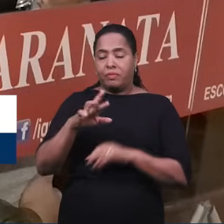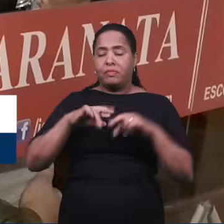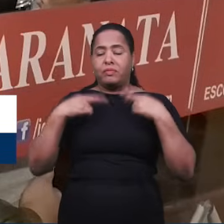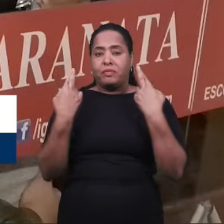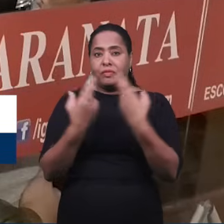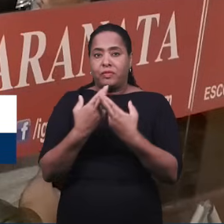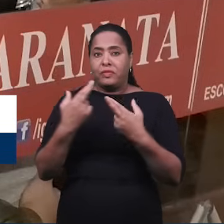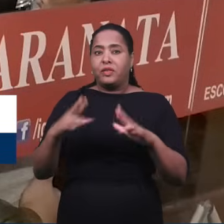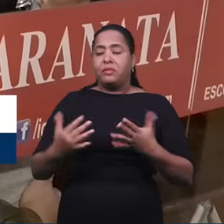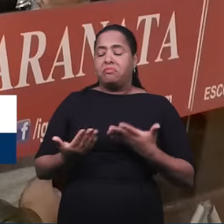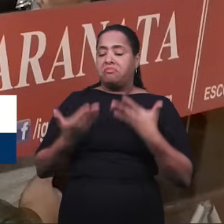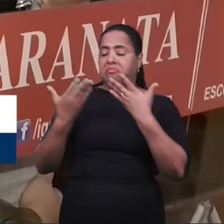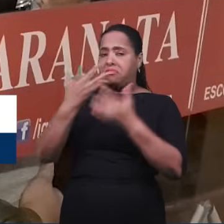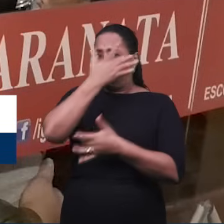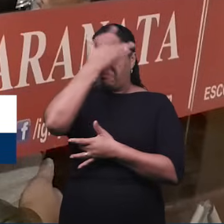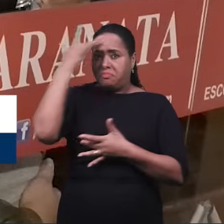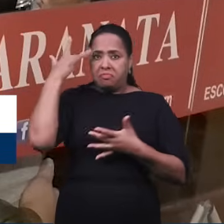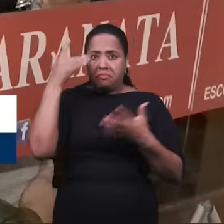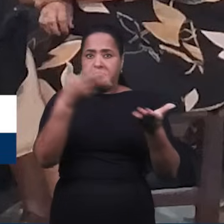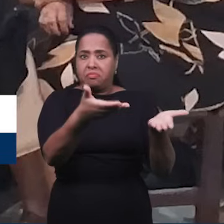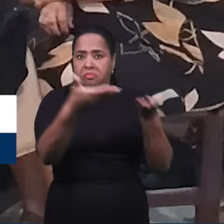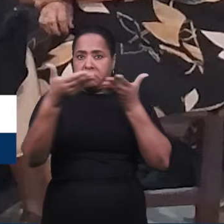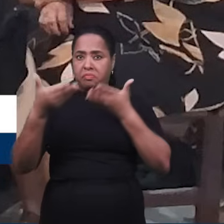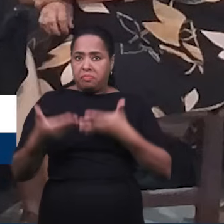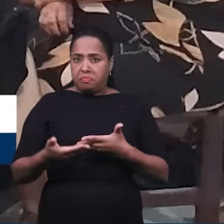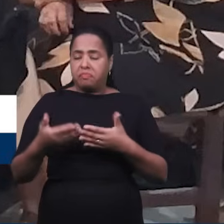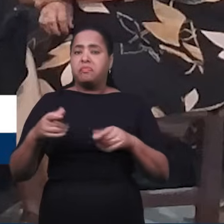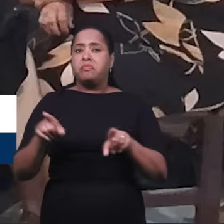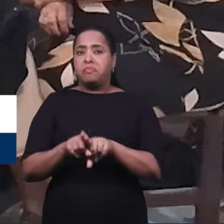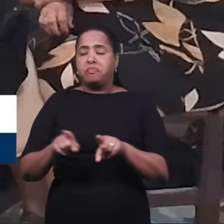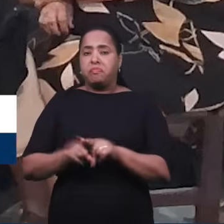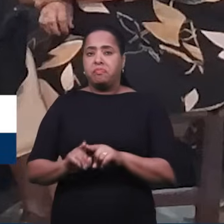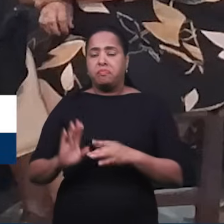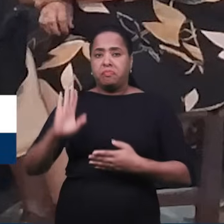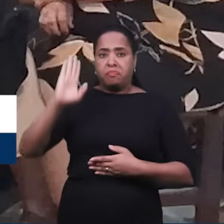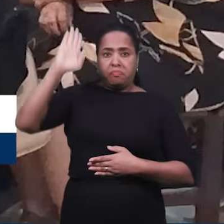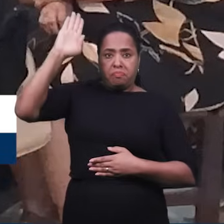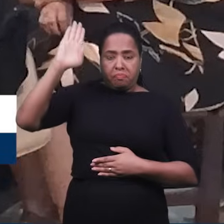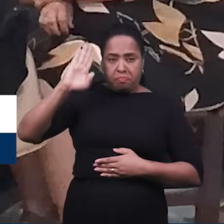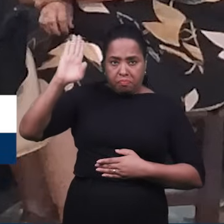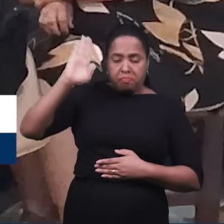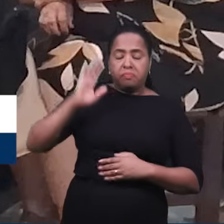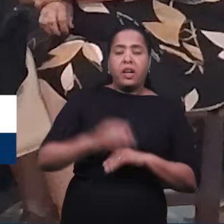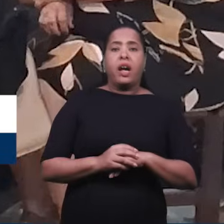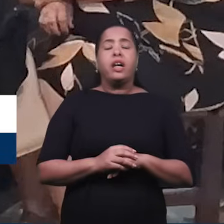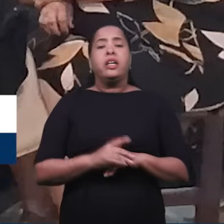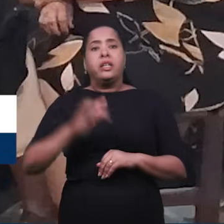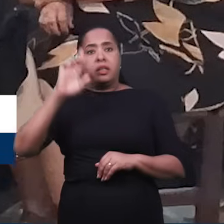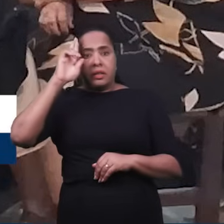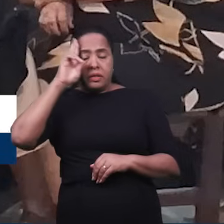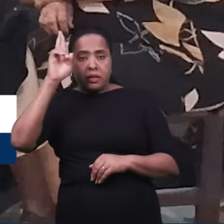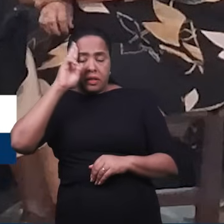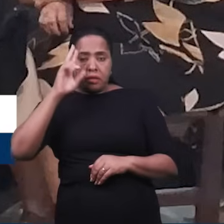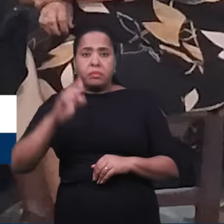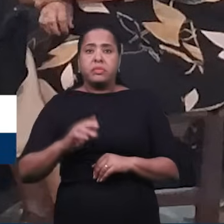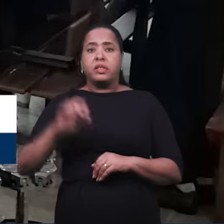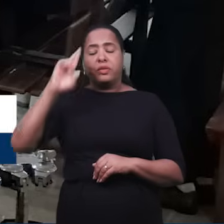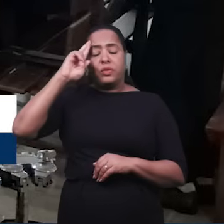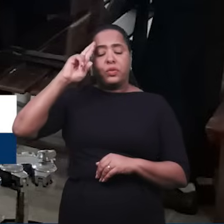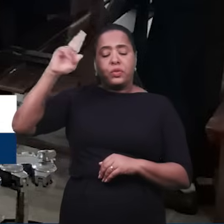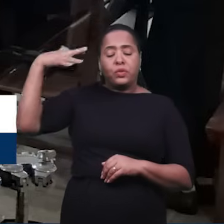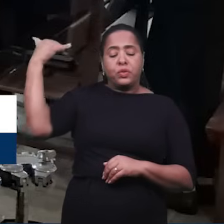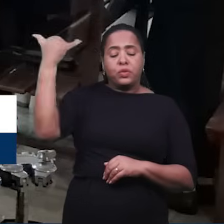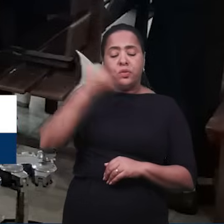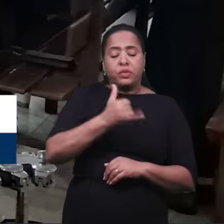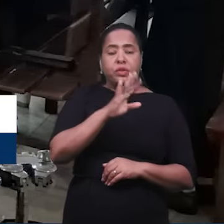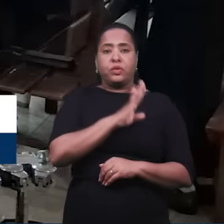e destacamos a presença de visitantes, incluindo autoridades do município. A manifestação do Senhor foi grandiosa durante o culto,